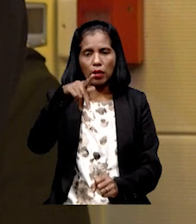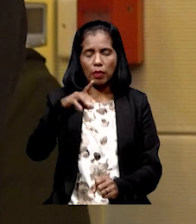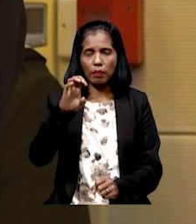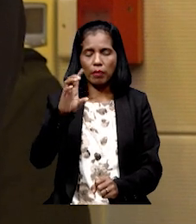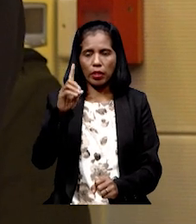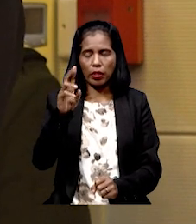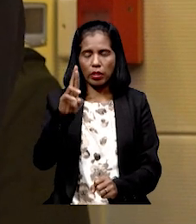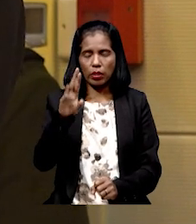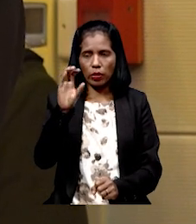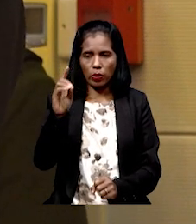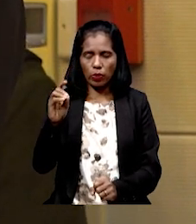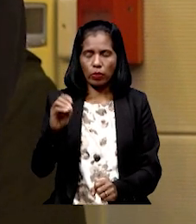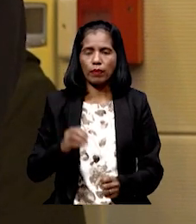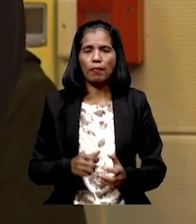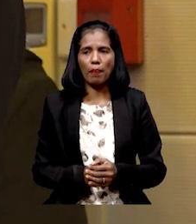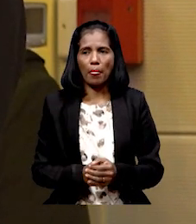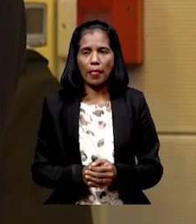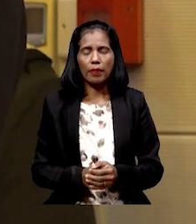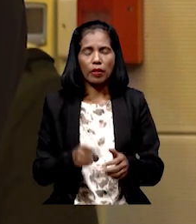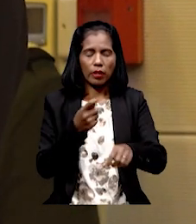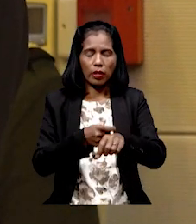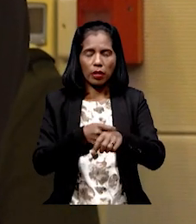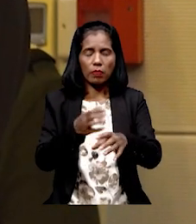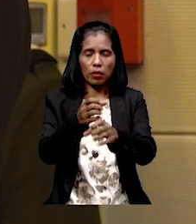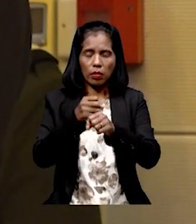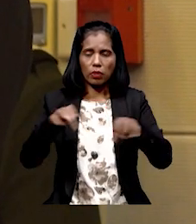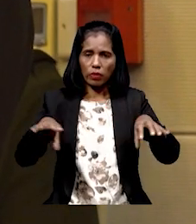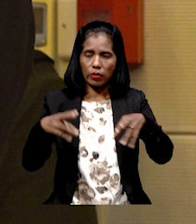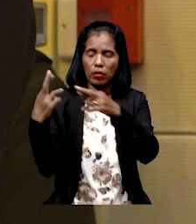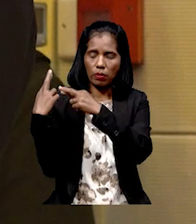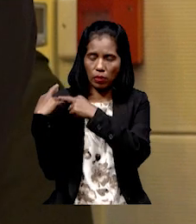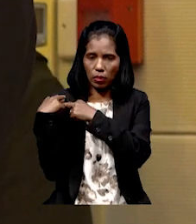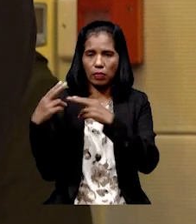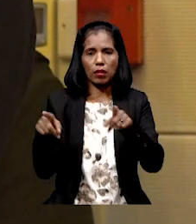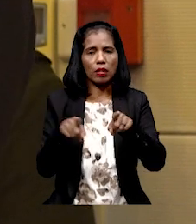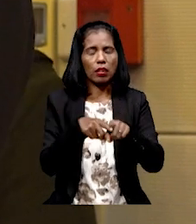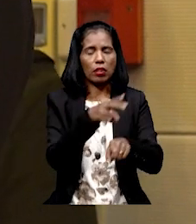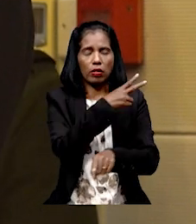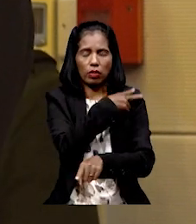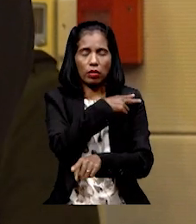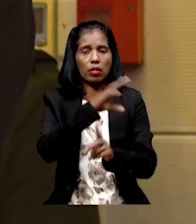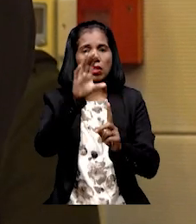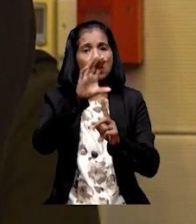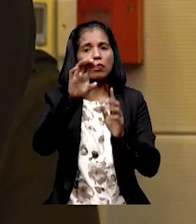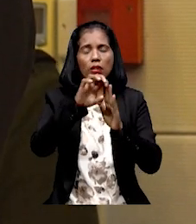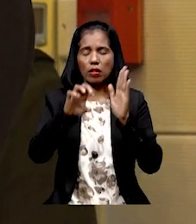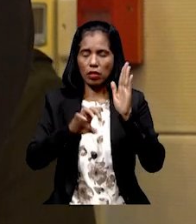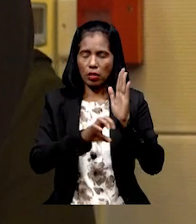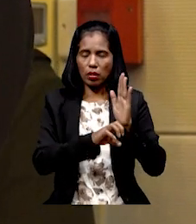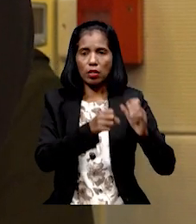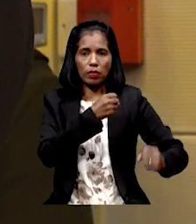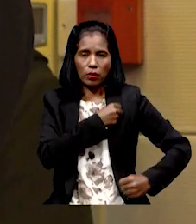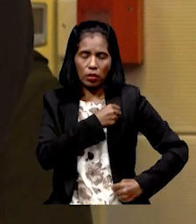Pedro Clamar Fuig, no momento em que tomam posse dos altos cargos de Vice-Chefe do Estado-Maior General das Forças